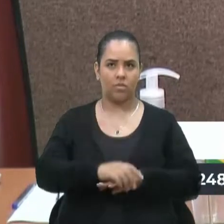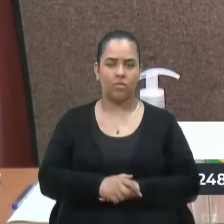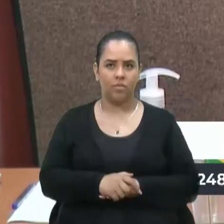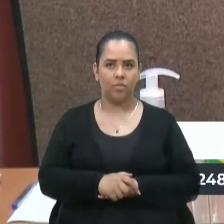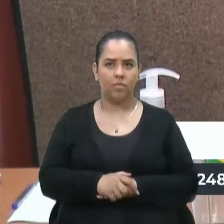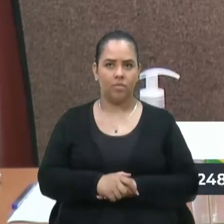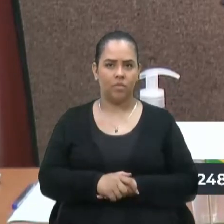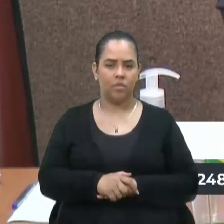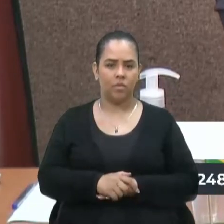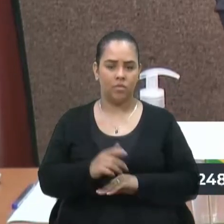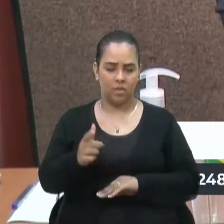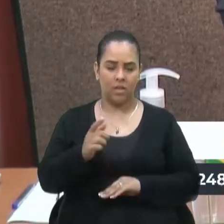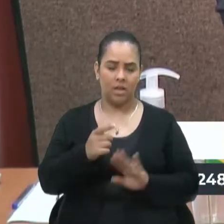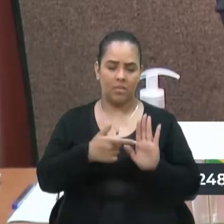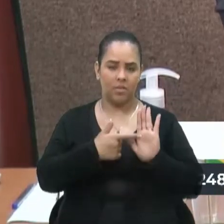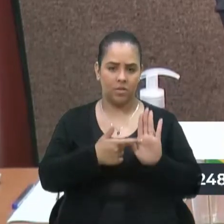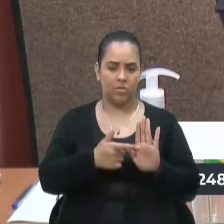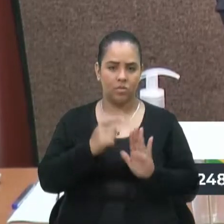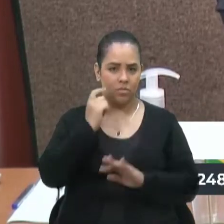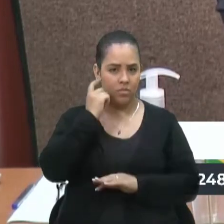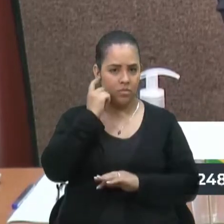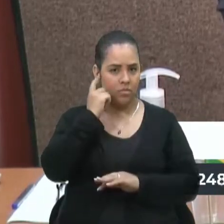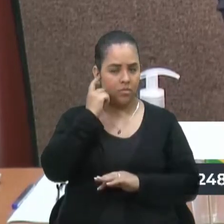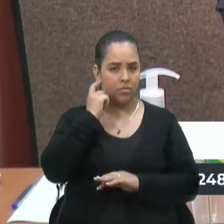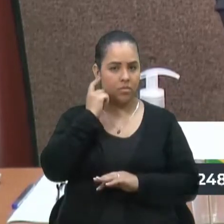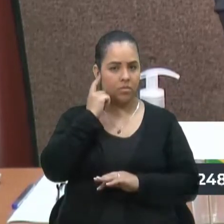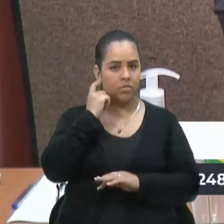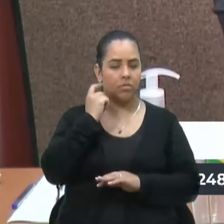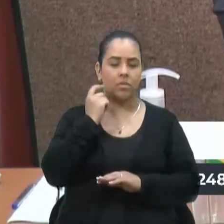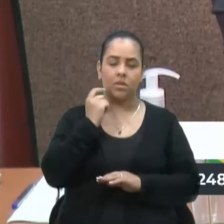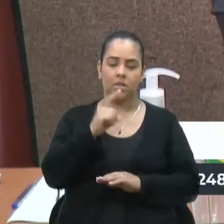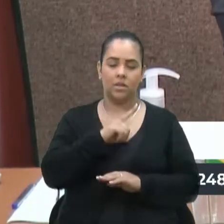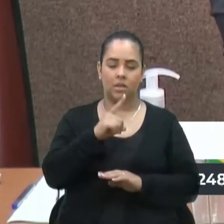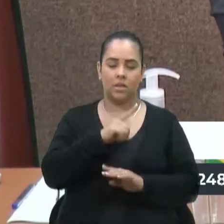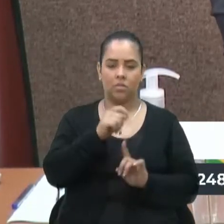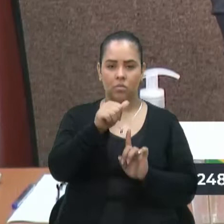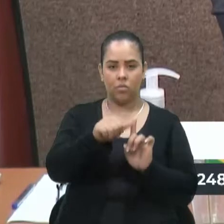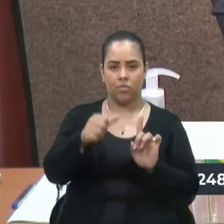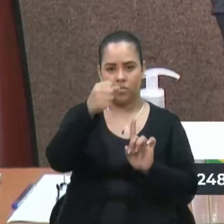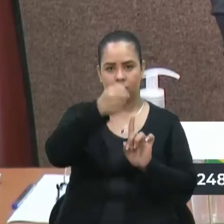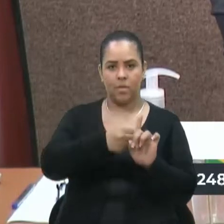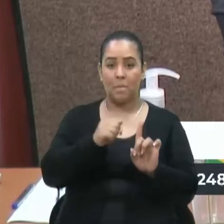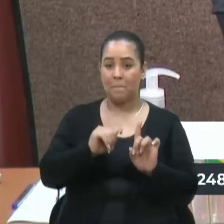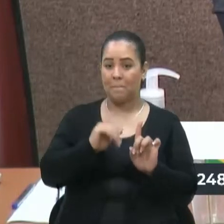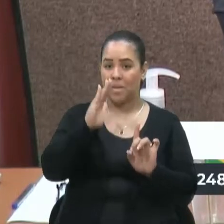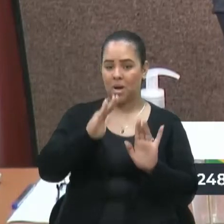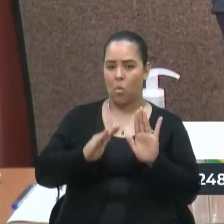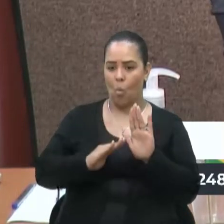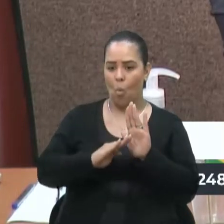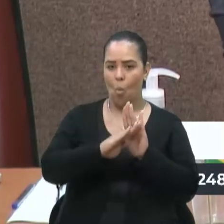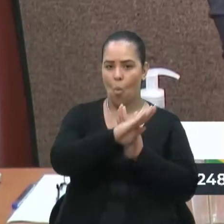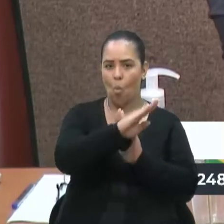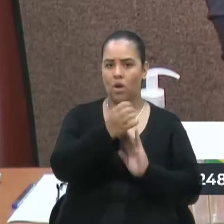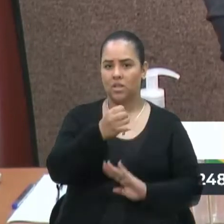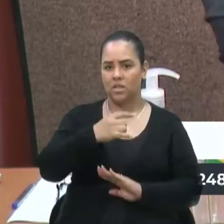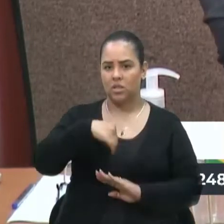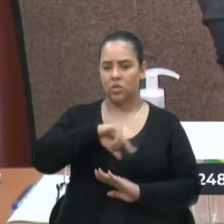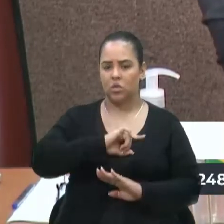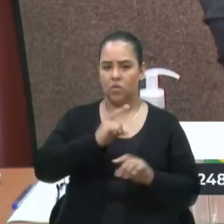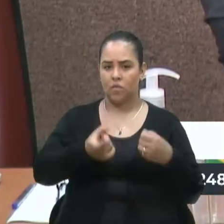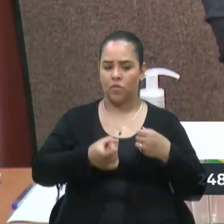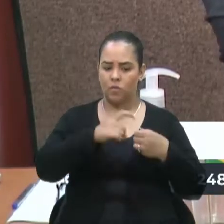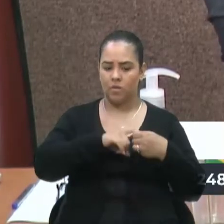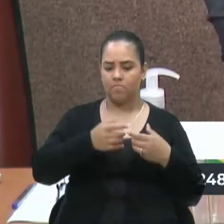A senhora mesma apresentou aqui que os feminicídios vêm aumentando, correto? Se nós voltarmos no